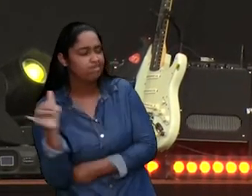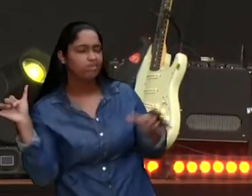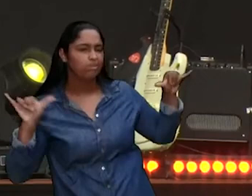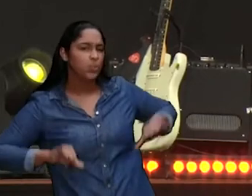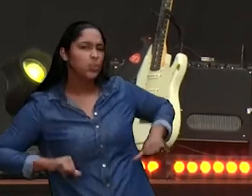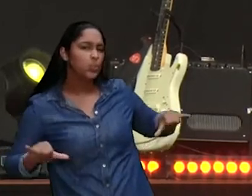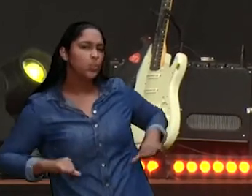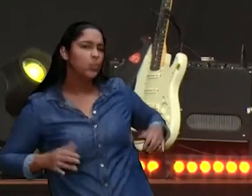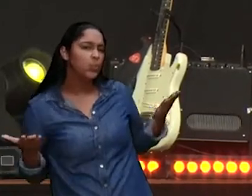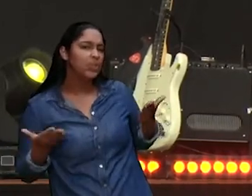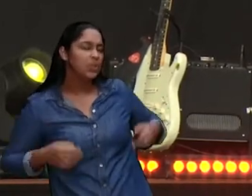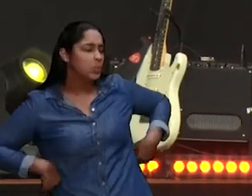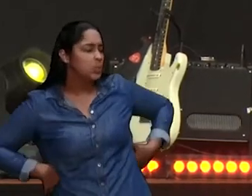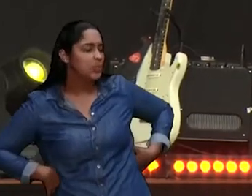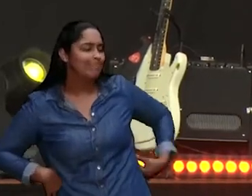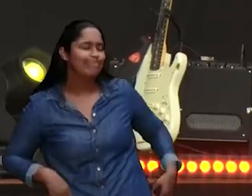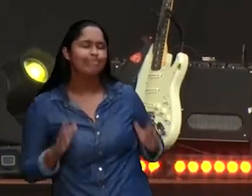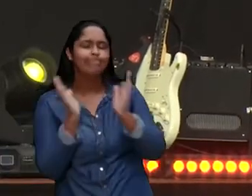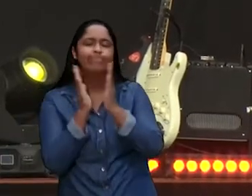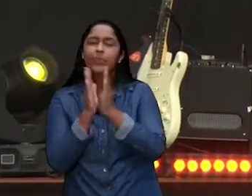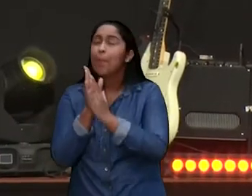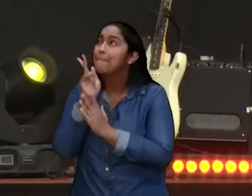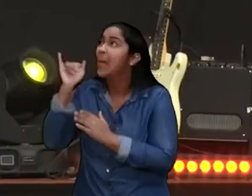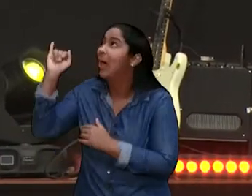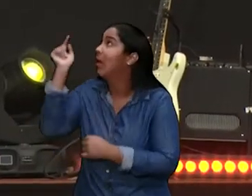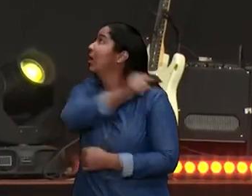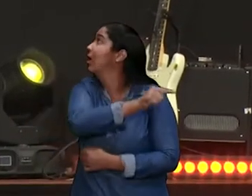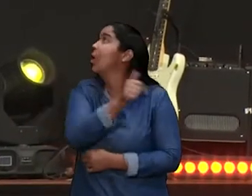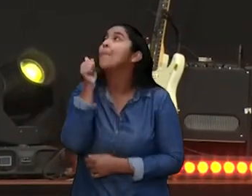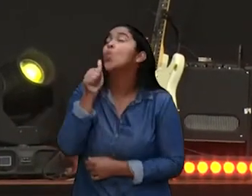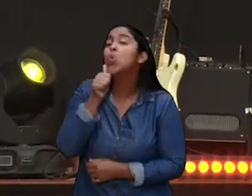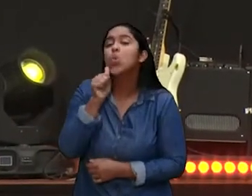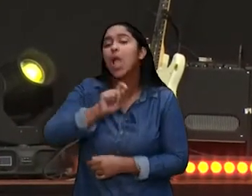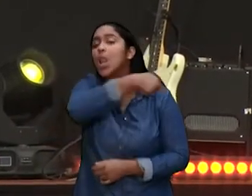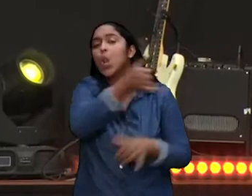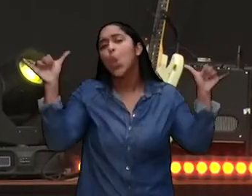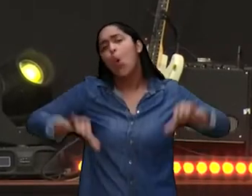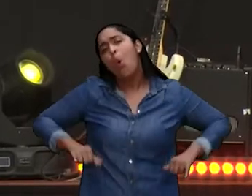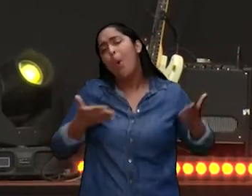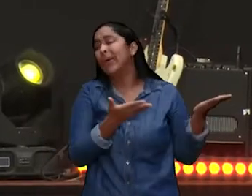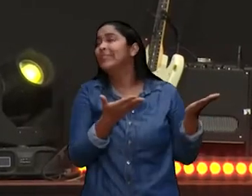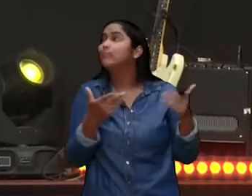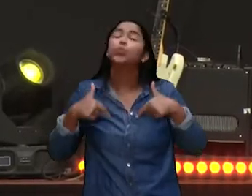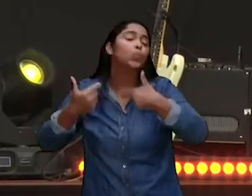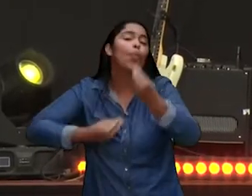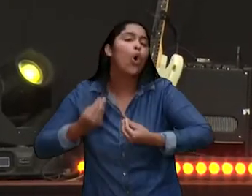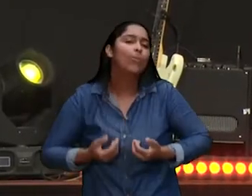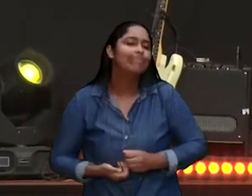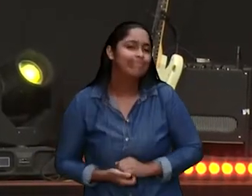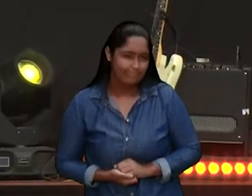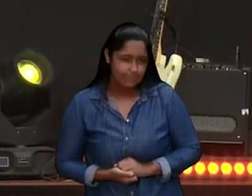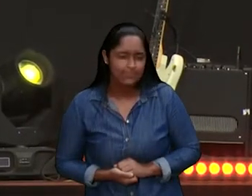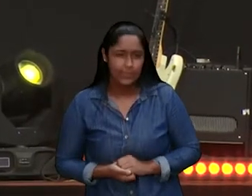tá sofrendo o pai tem uma mulher sofrendo ali o que que eu faço